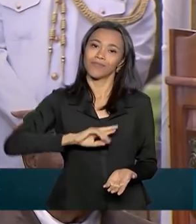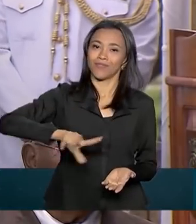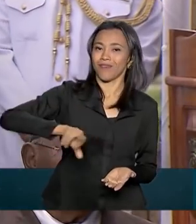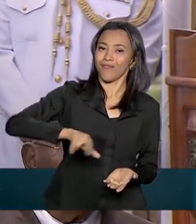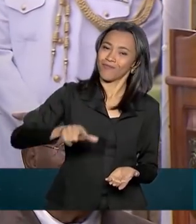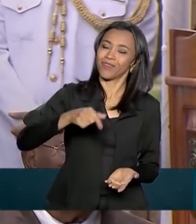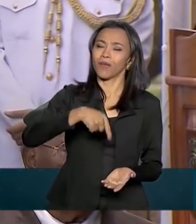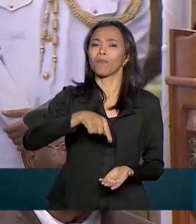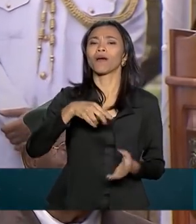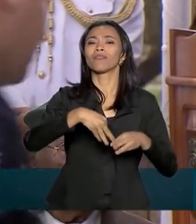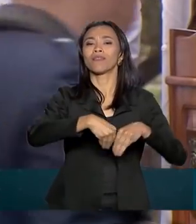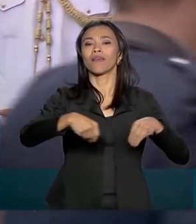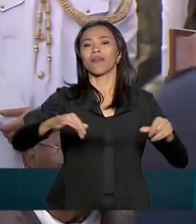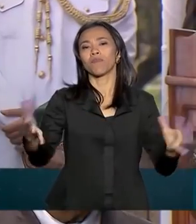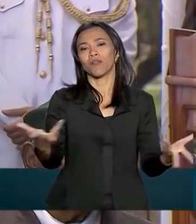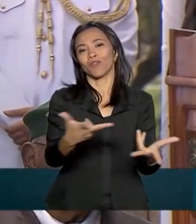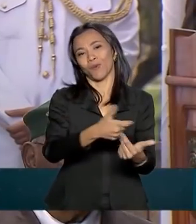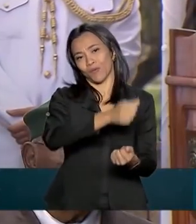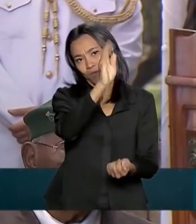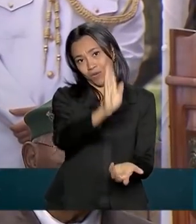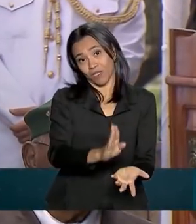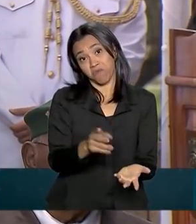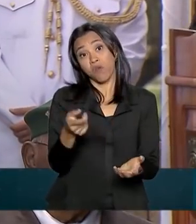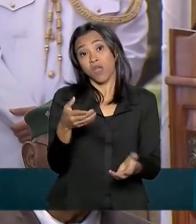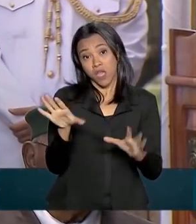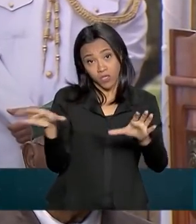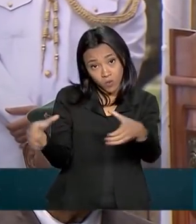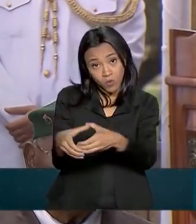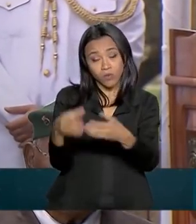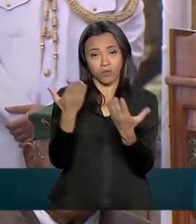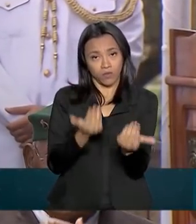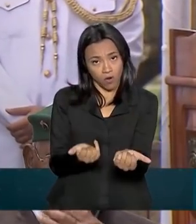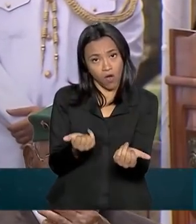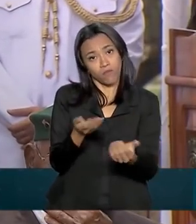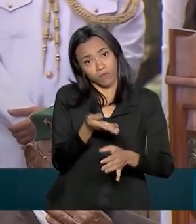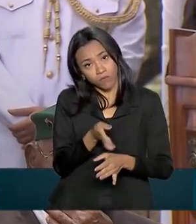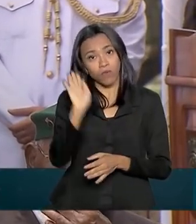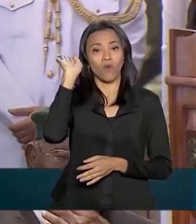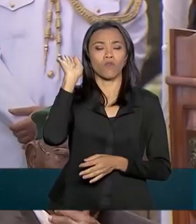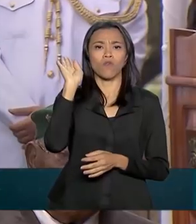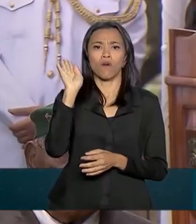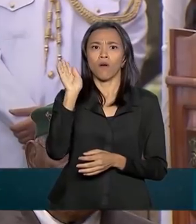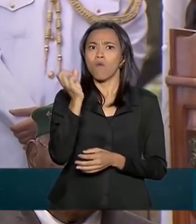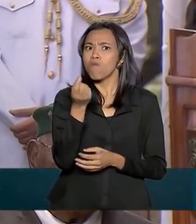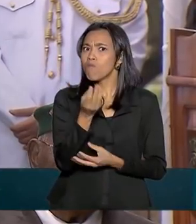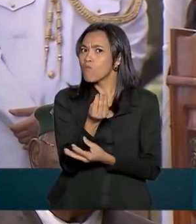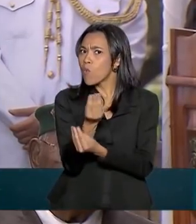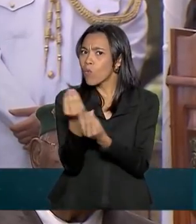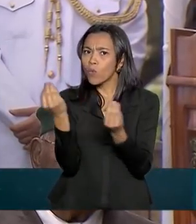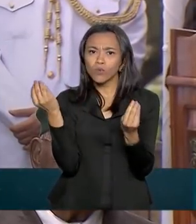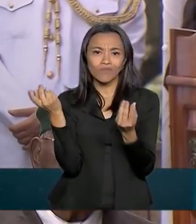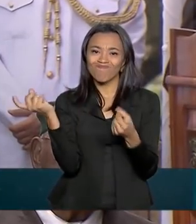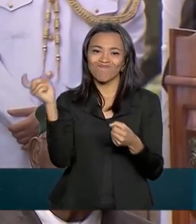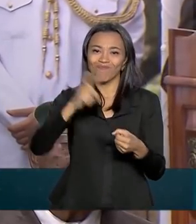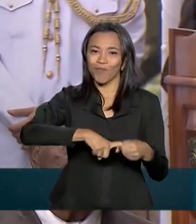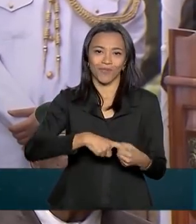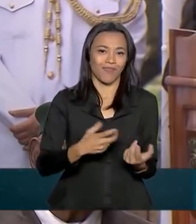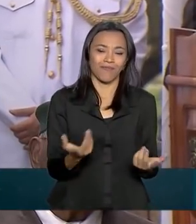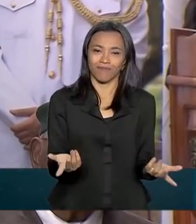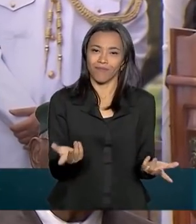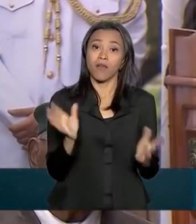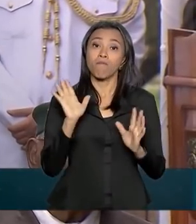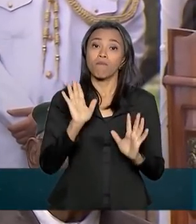brasil eles foram muitos não voltarão mais trouxeram pra nós